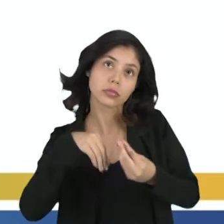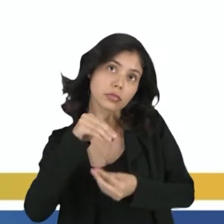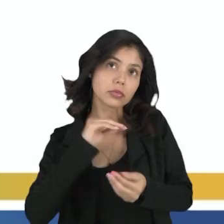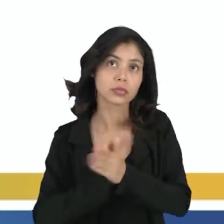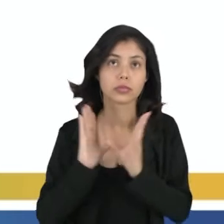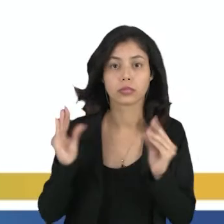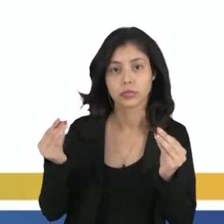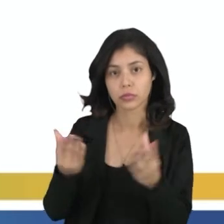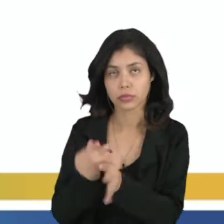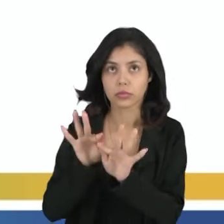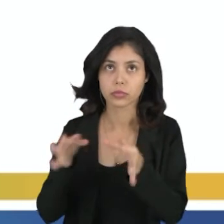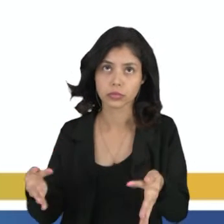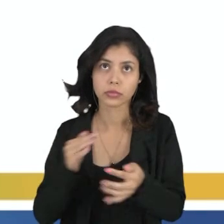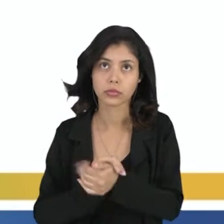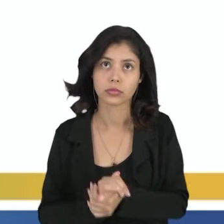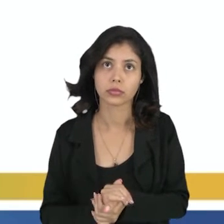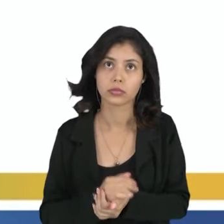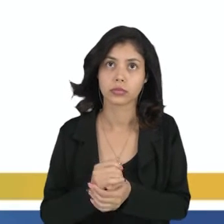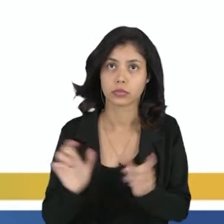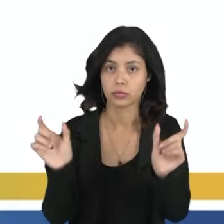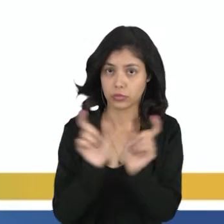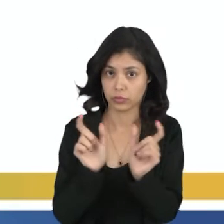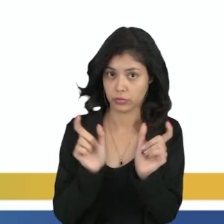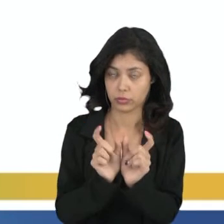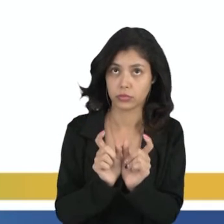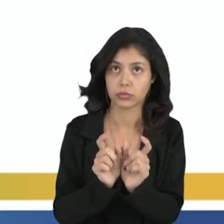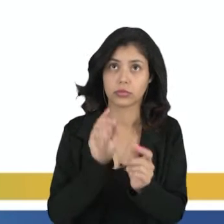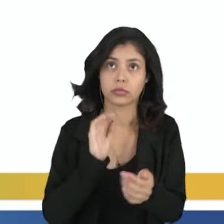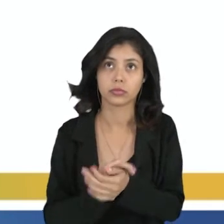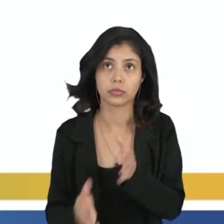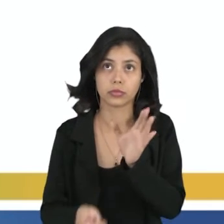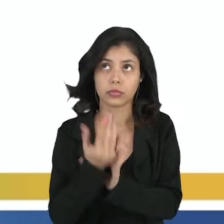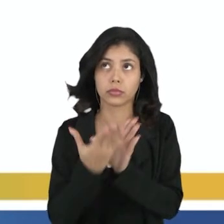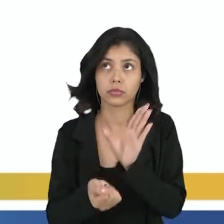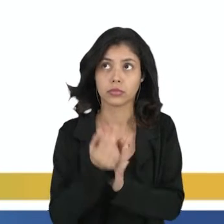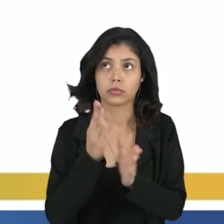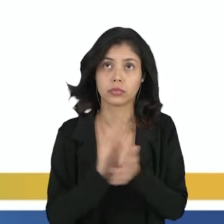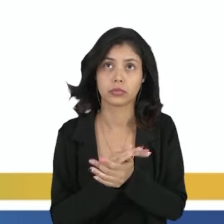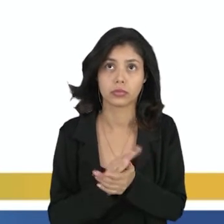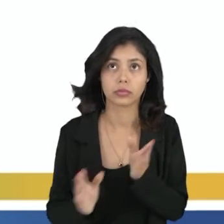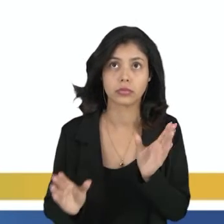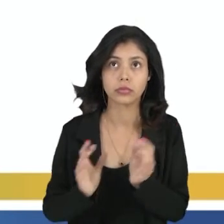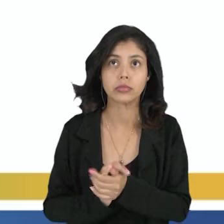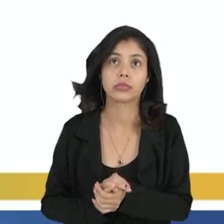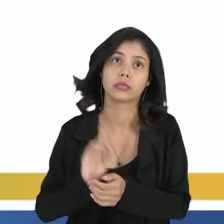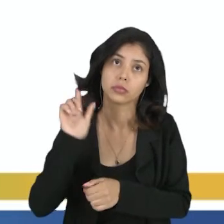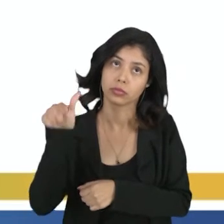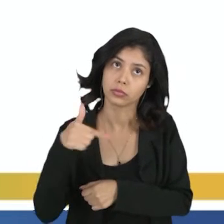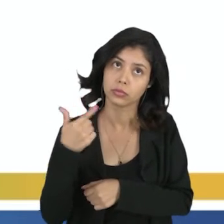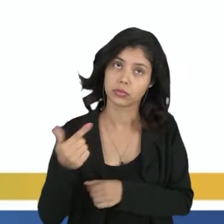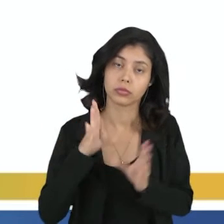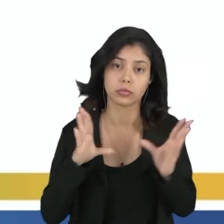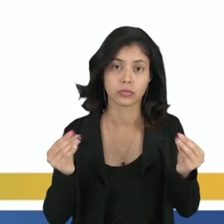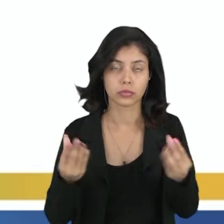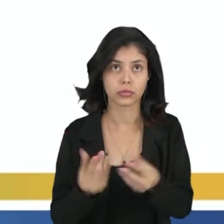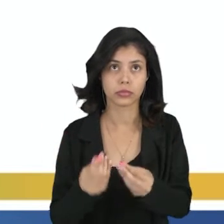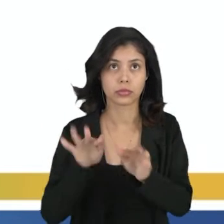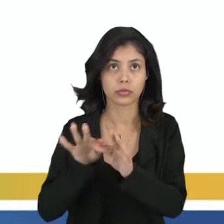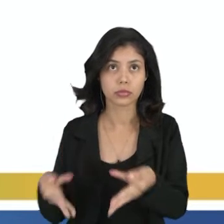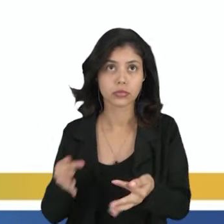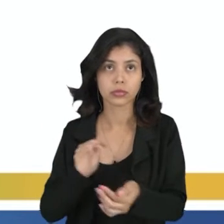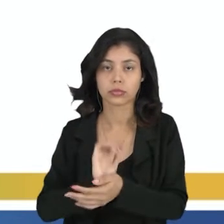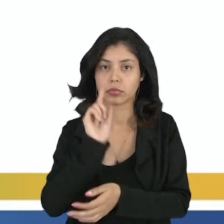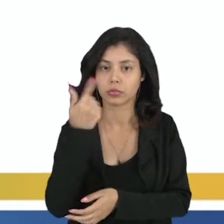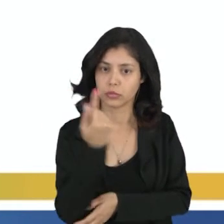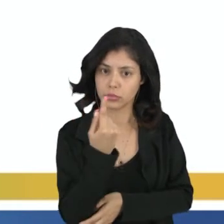a reação em que uma substância simples reage com uma composta, produzindo outra substância simples